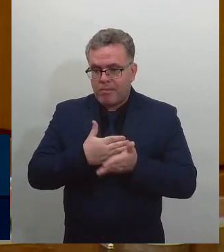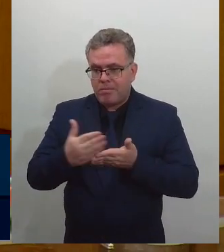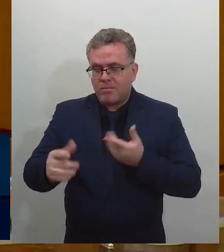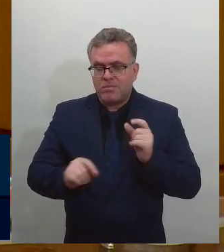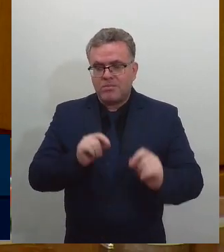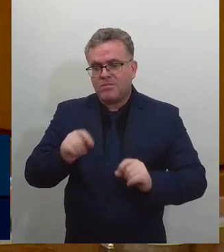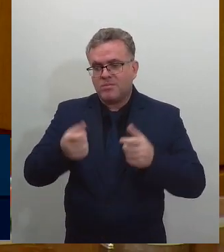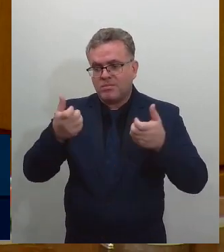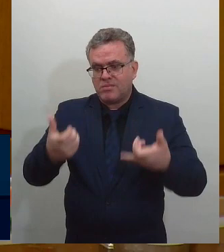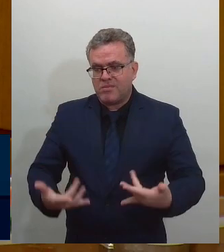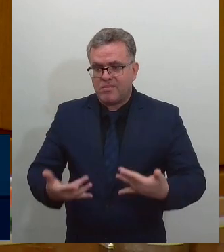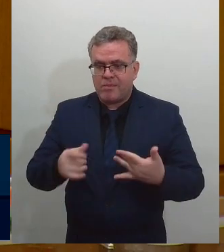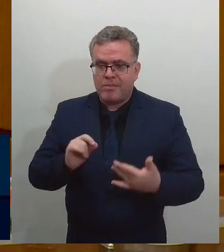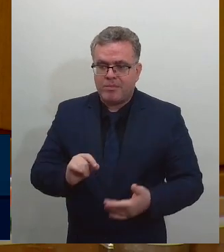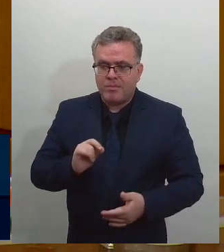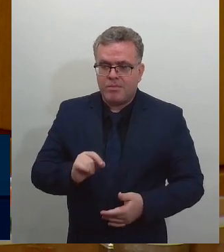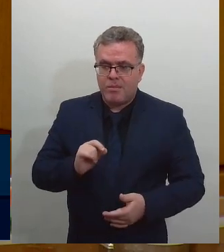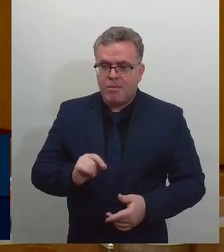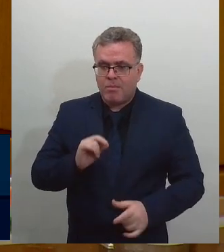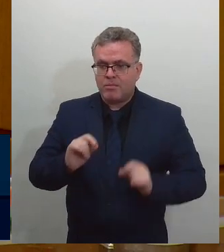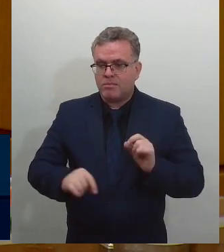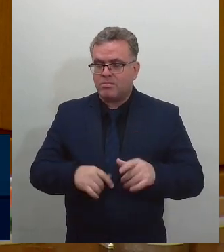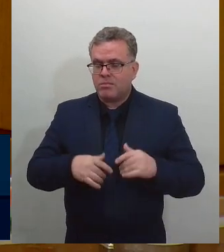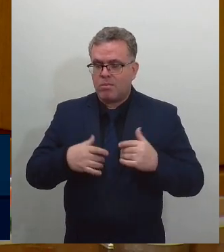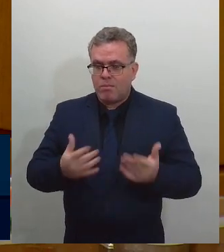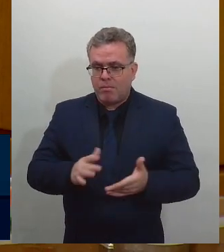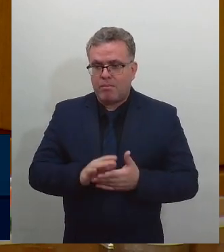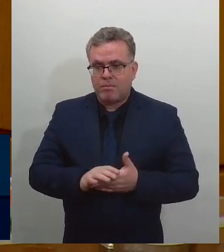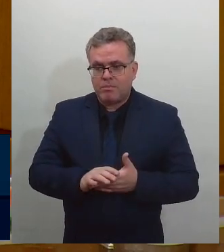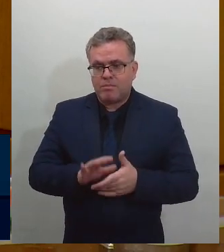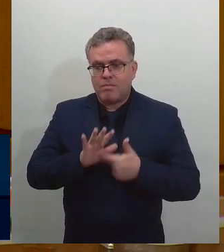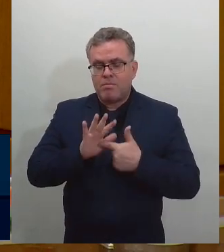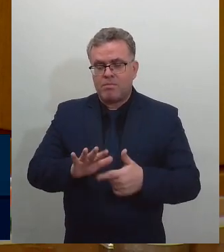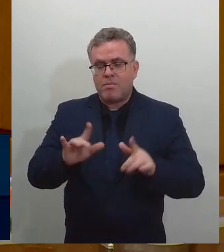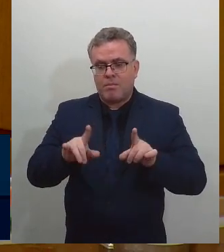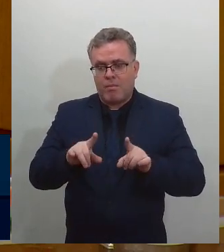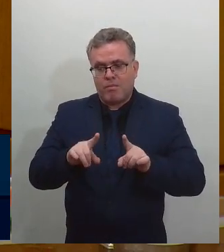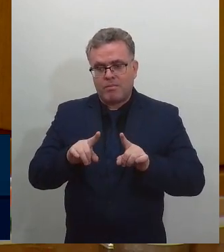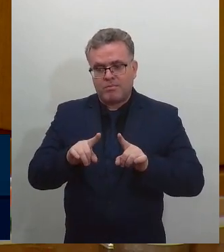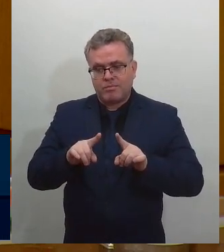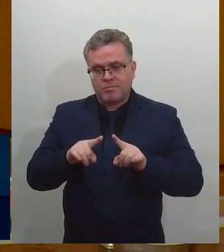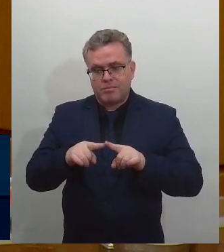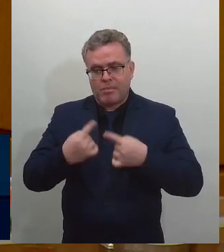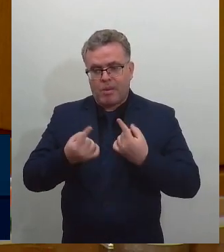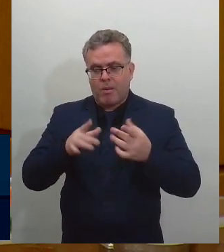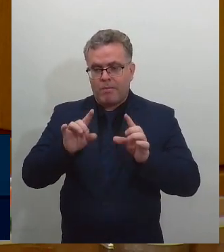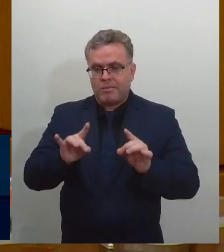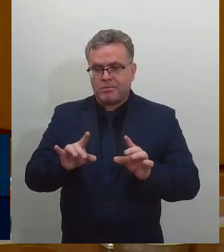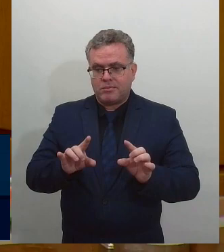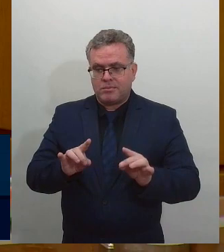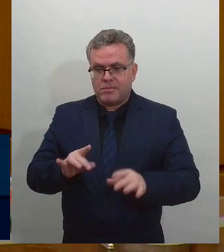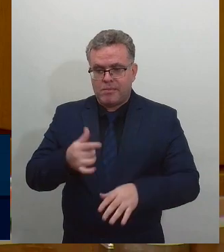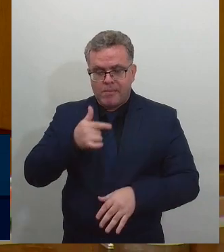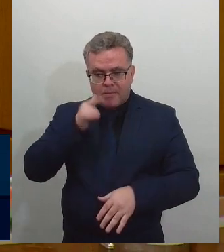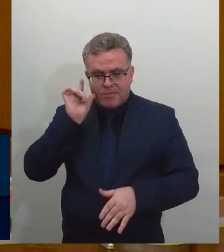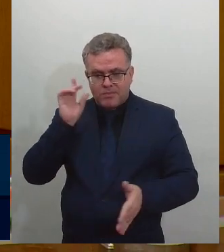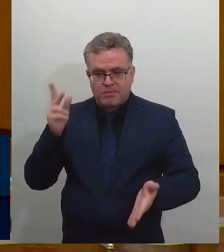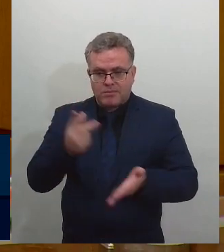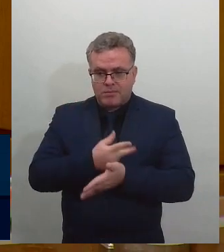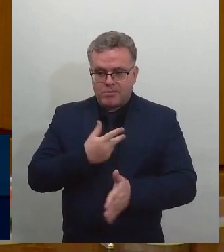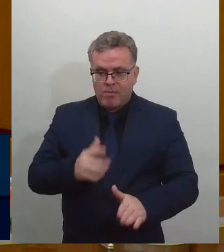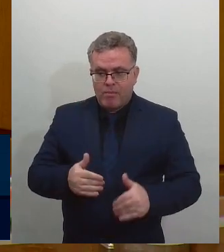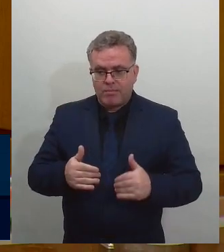falando justamente da sessão, presidente, muito especial que foi realizada aqui ontem, às 10